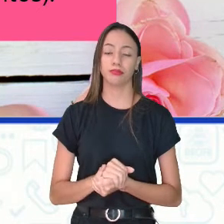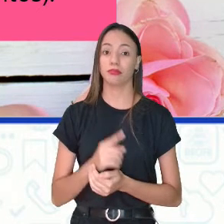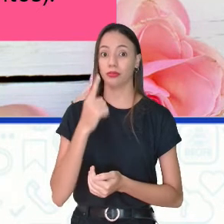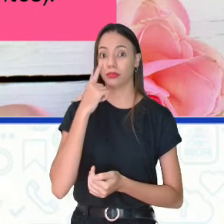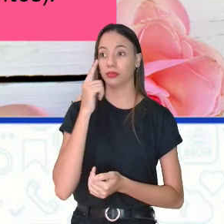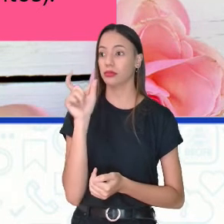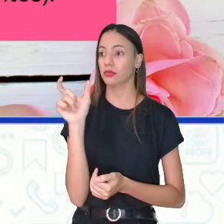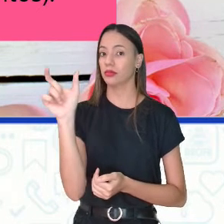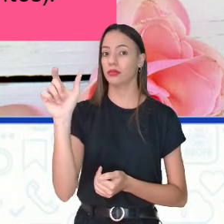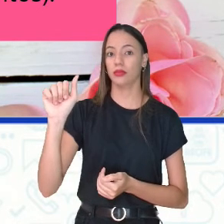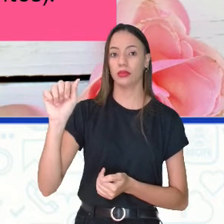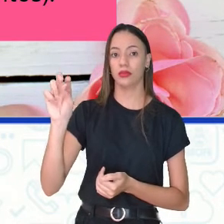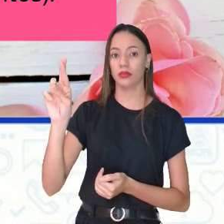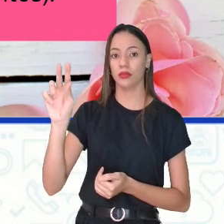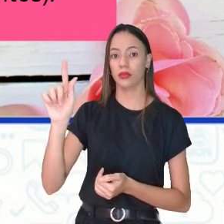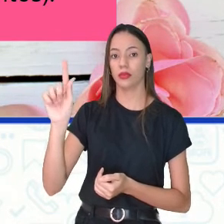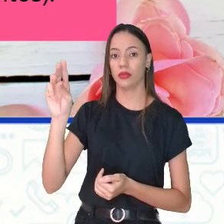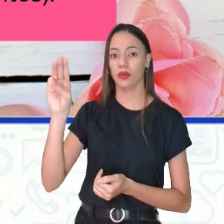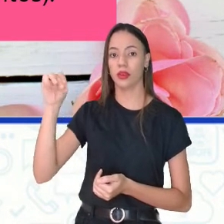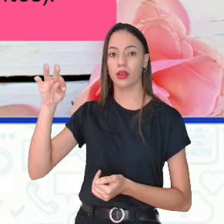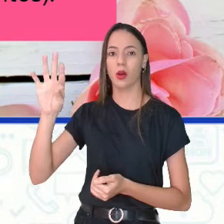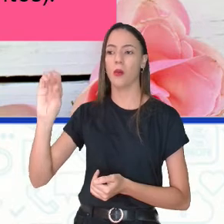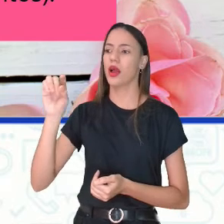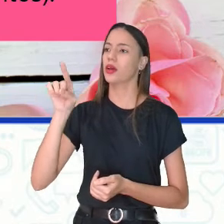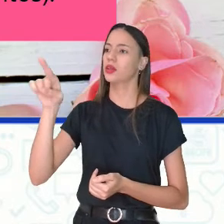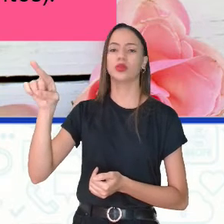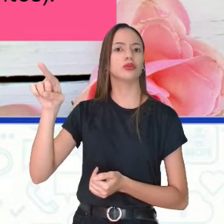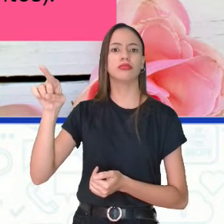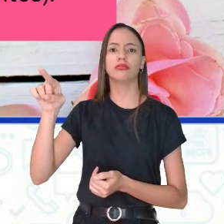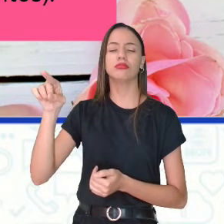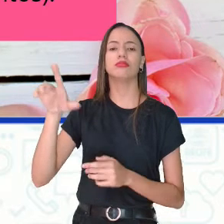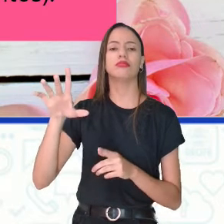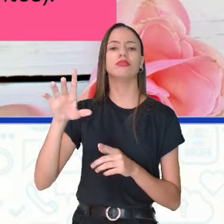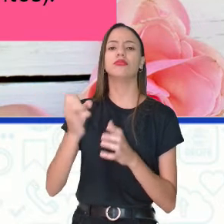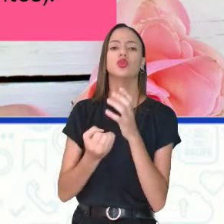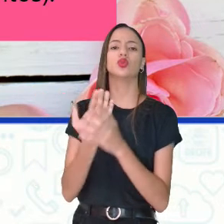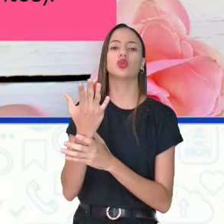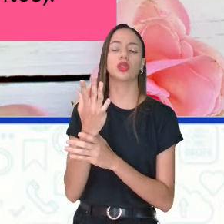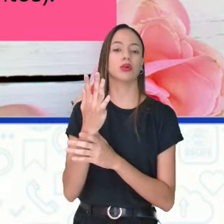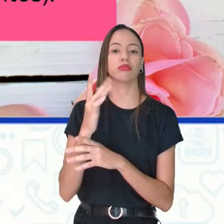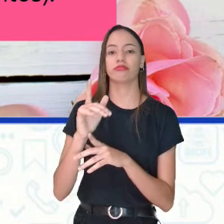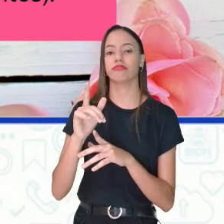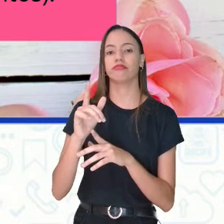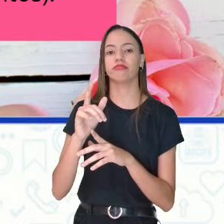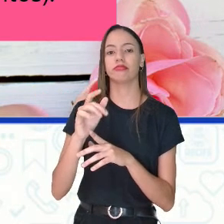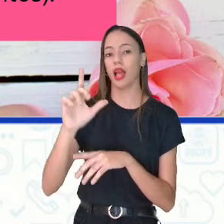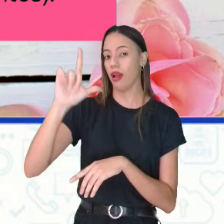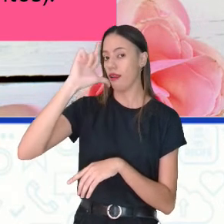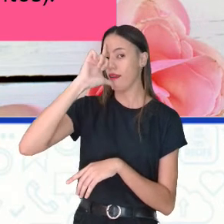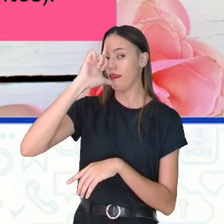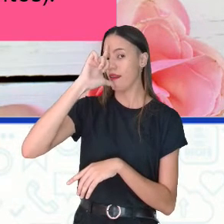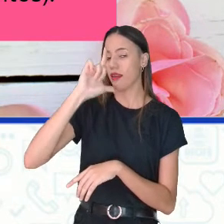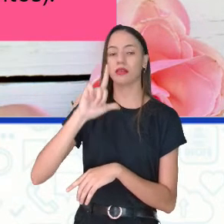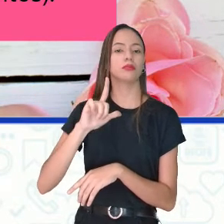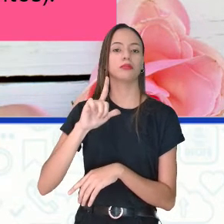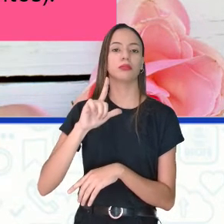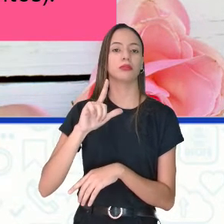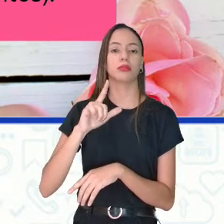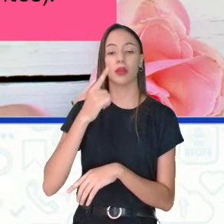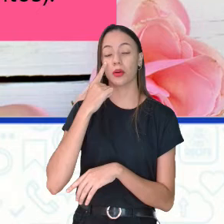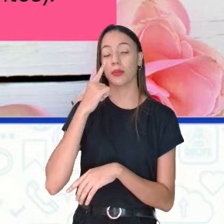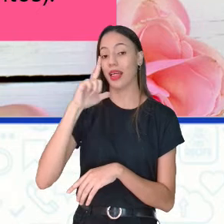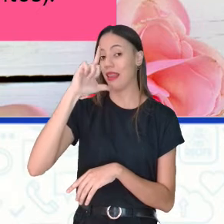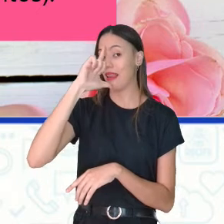Argumento, não é? A palavra argumento tem origem curiosa, vem do latim argumentum. Vocês percebem como em latim